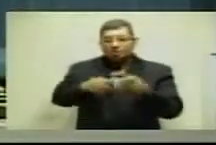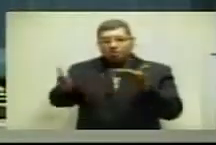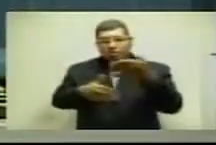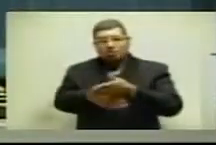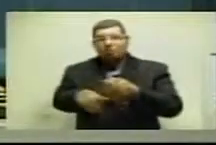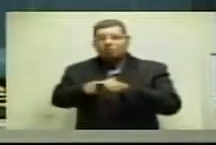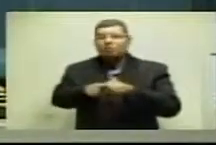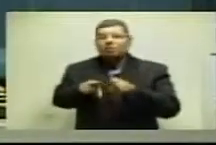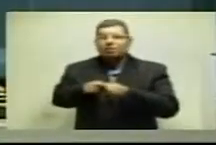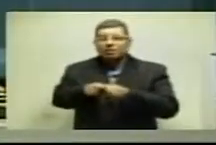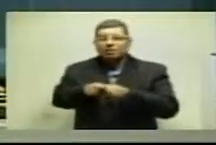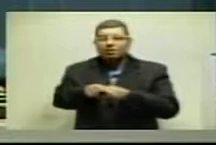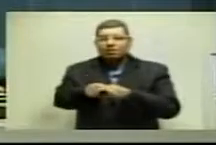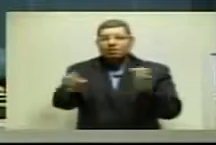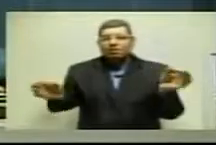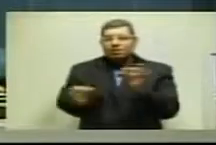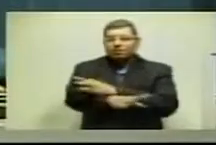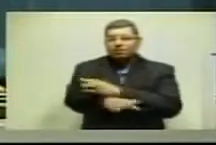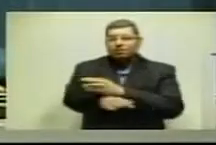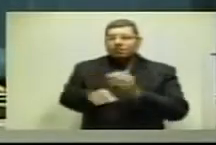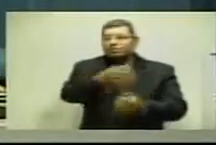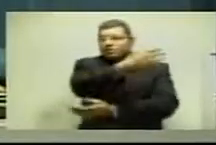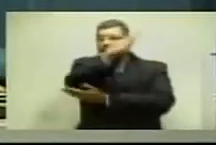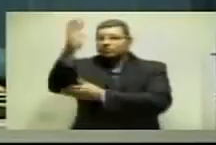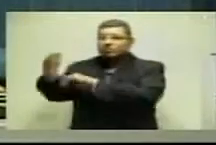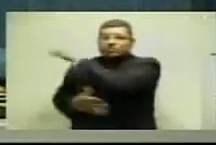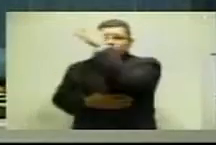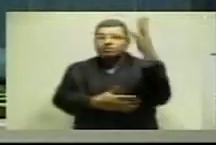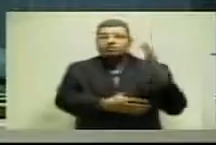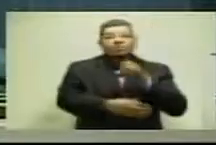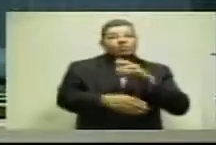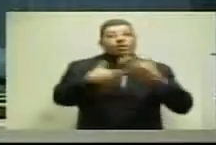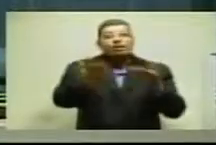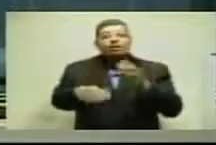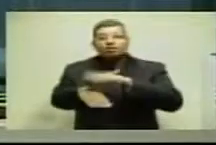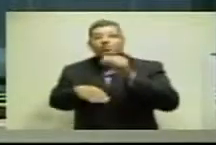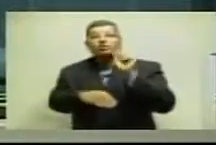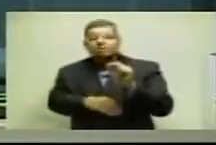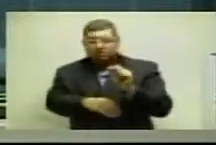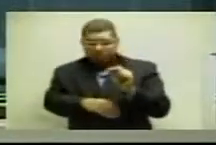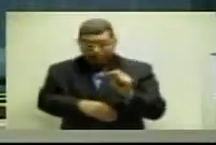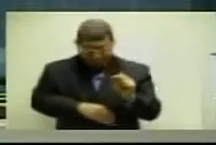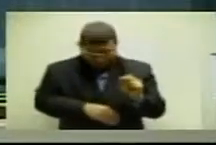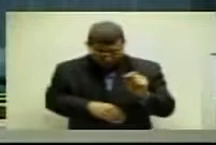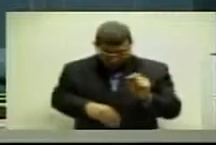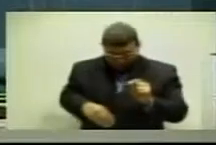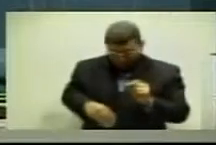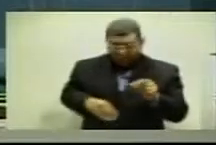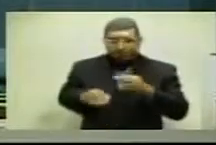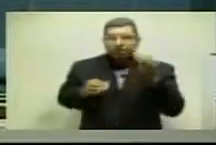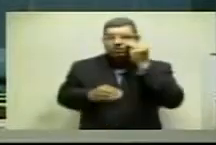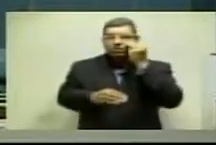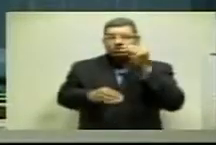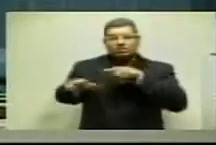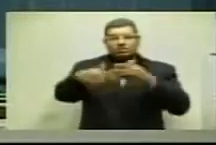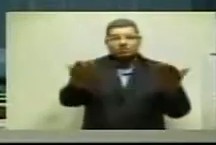extrativismo, e com isso acabaram com as suas florestas. Além do mais, a tese do ponto de